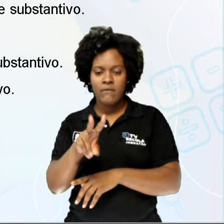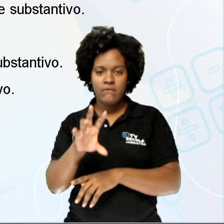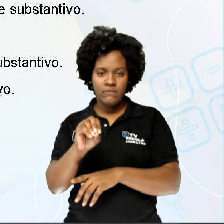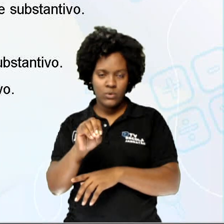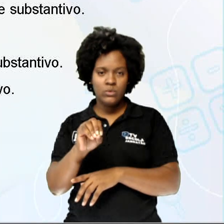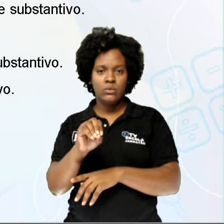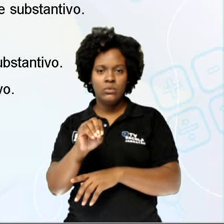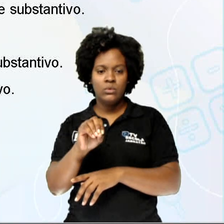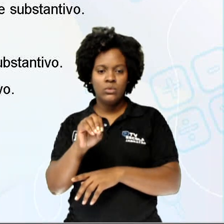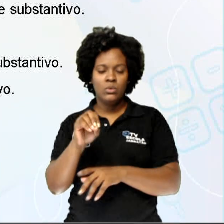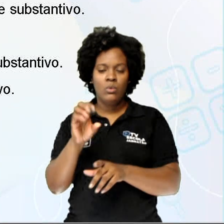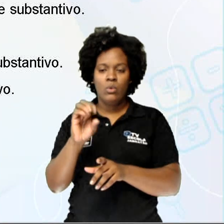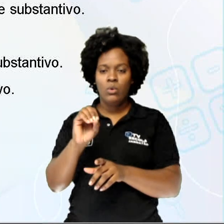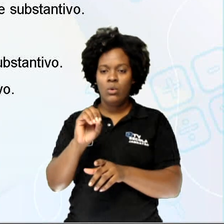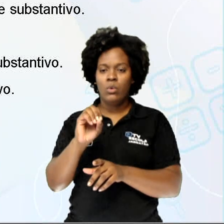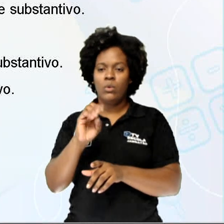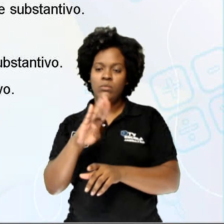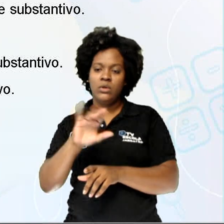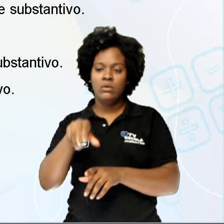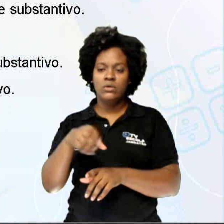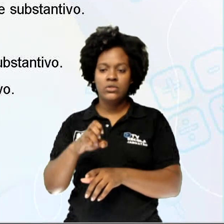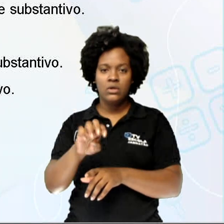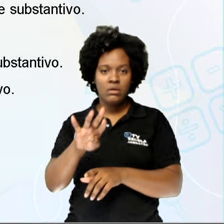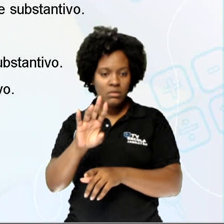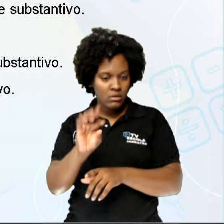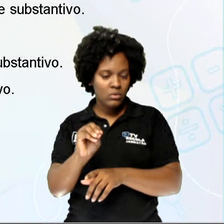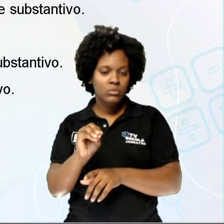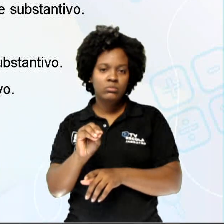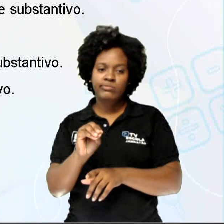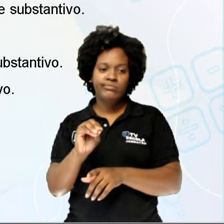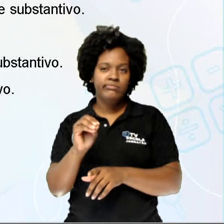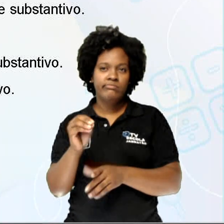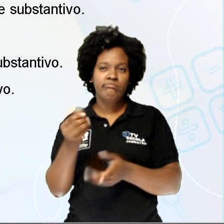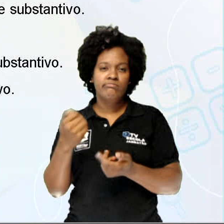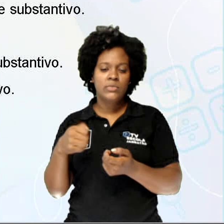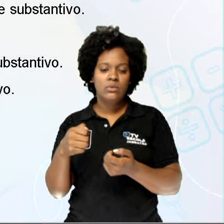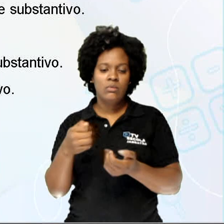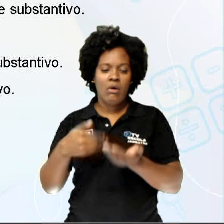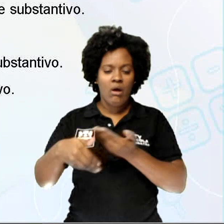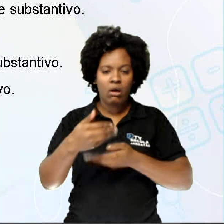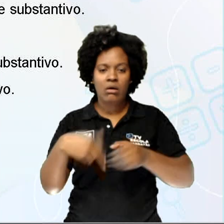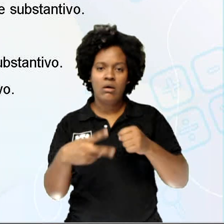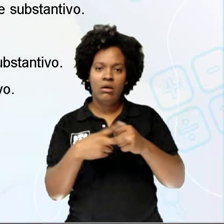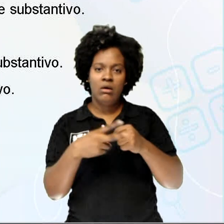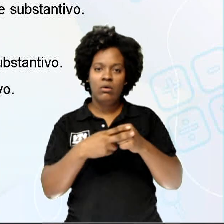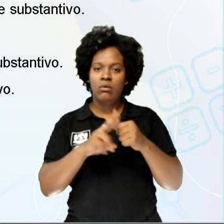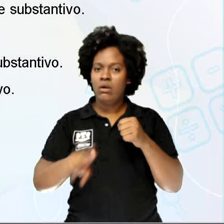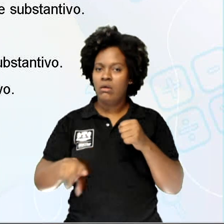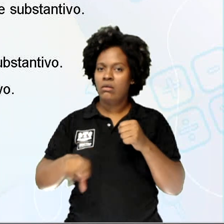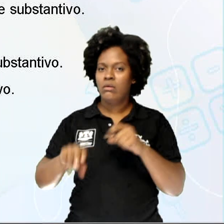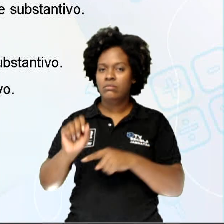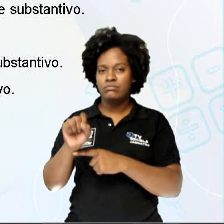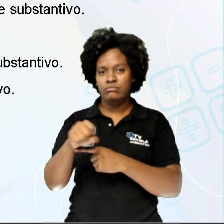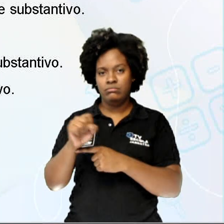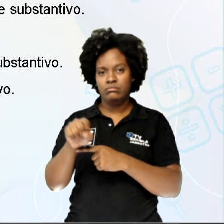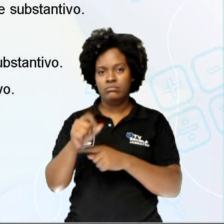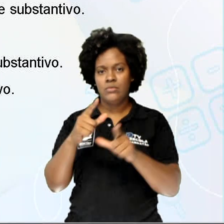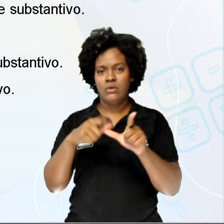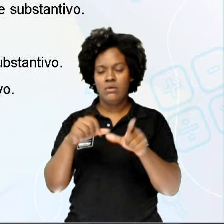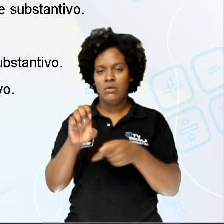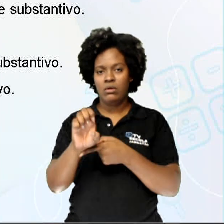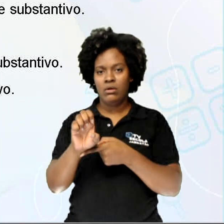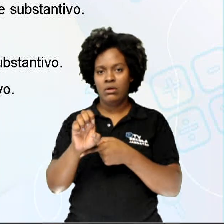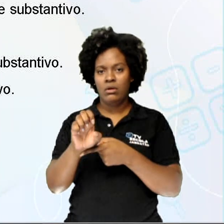substantivo. Para ser predicativo do objeto, eu preciso estar relacionado ao verbo e não ao substantivo. E na letra E,